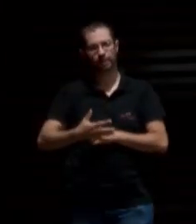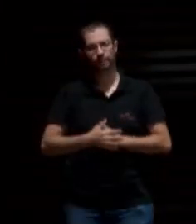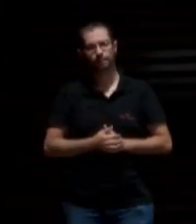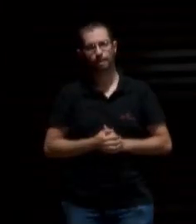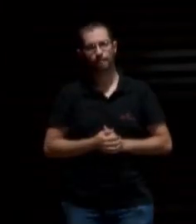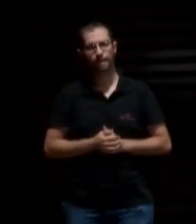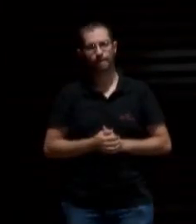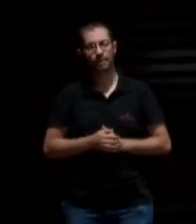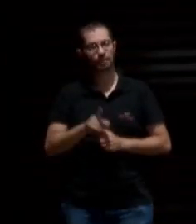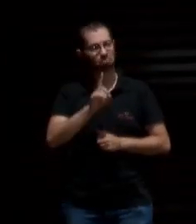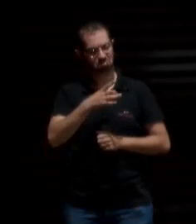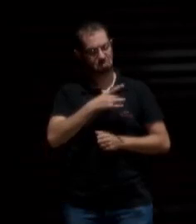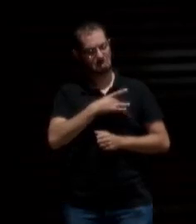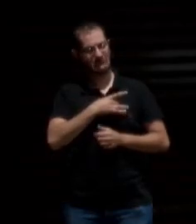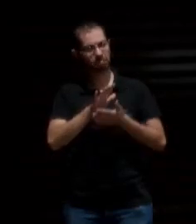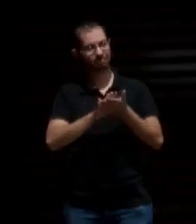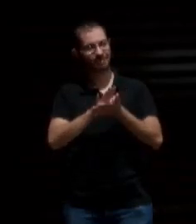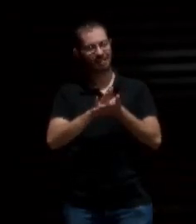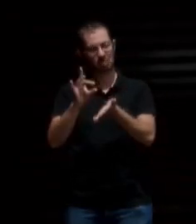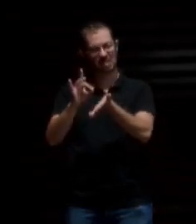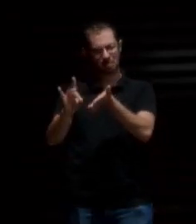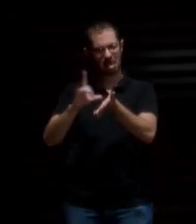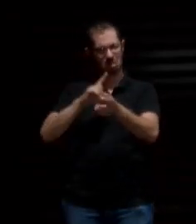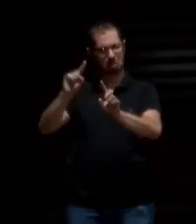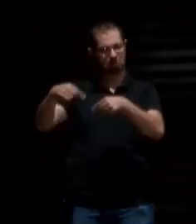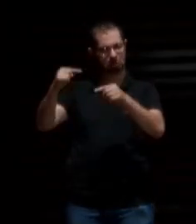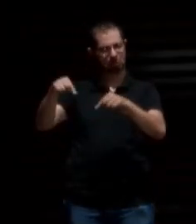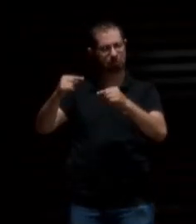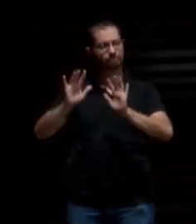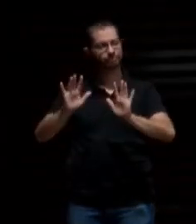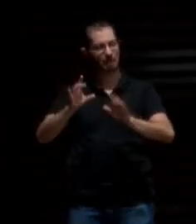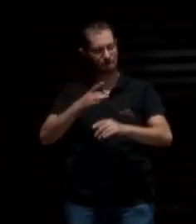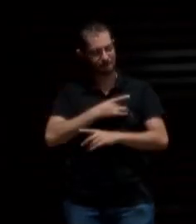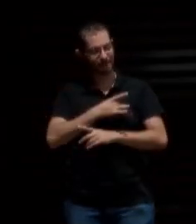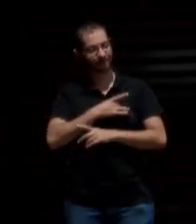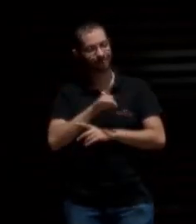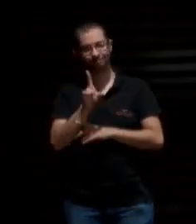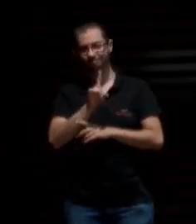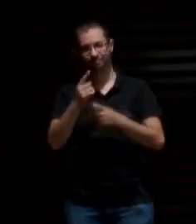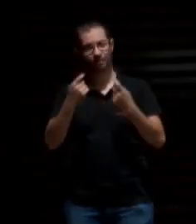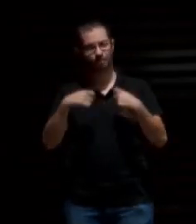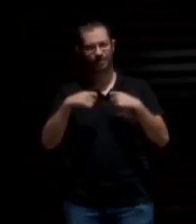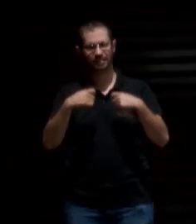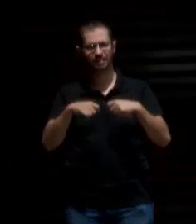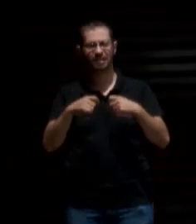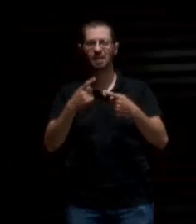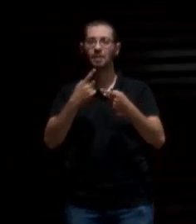para a gente não ficar intimidado pelos adversários, esses que estão nos oprimindo aí. Por quê? Porque a